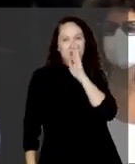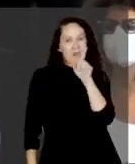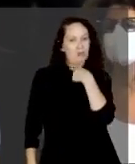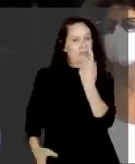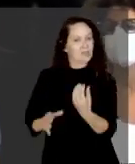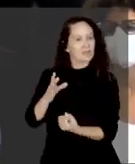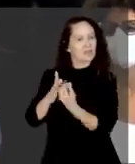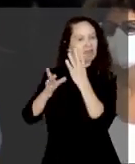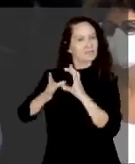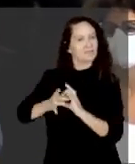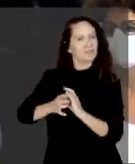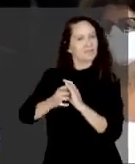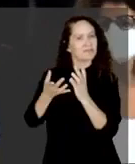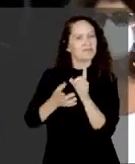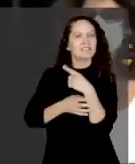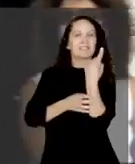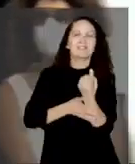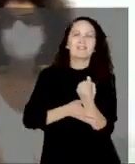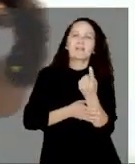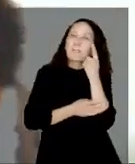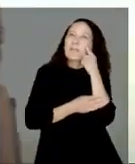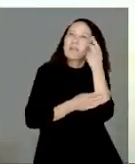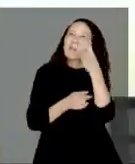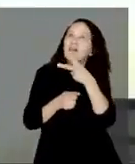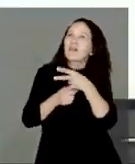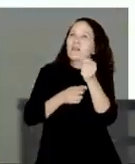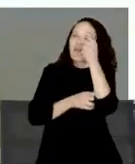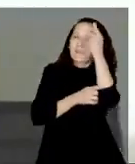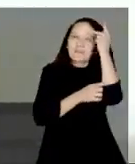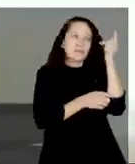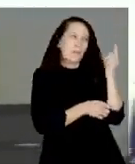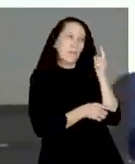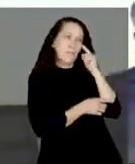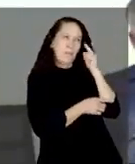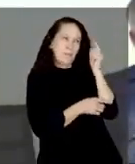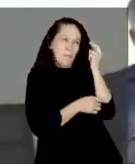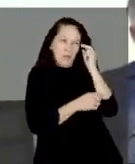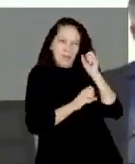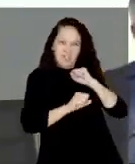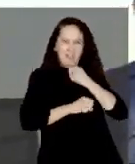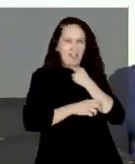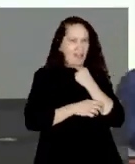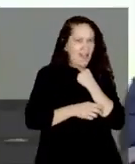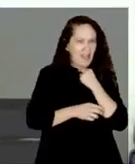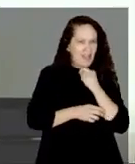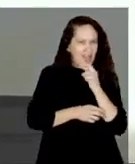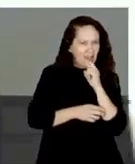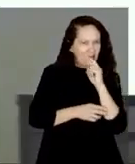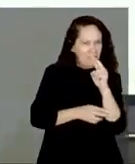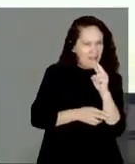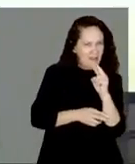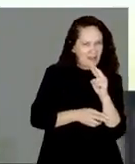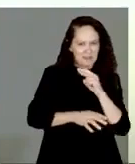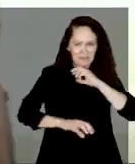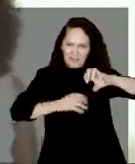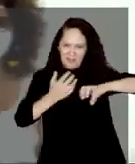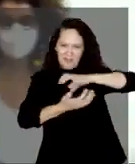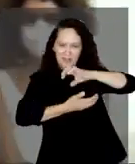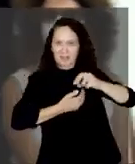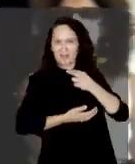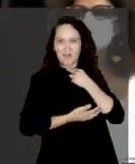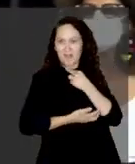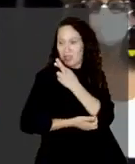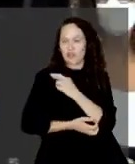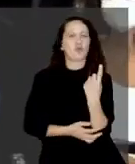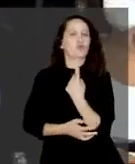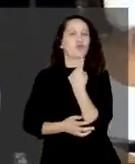o que quer, desde que a gente não avance no terreiro dos outros, que a gente respeite a diferença dos